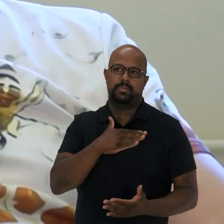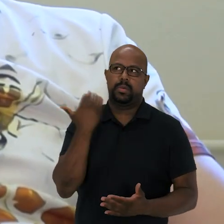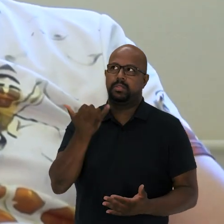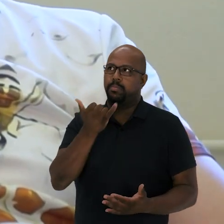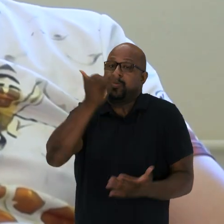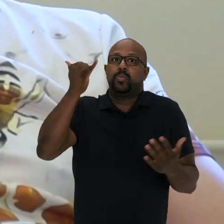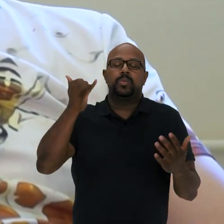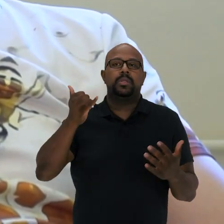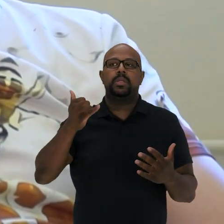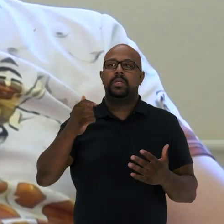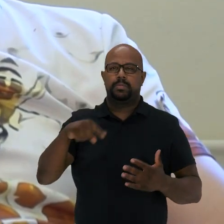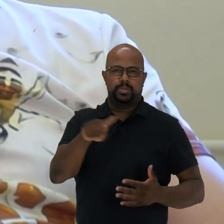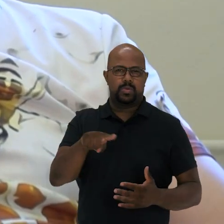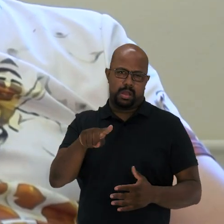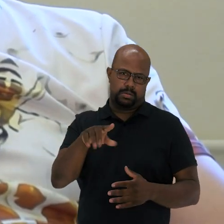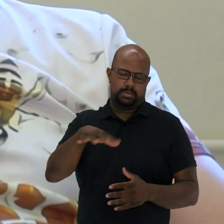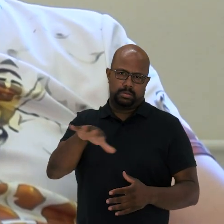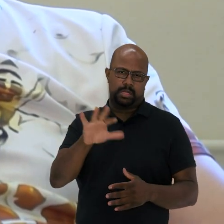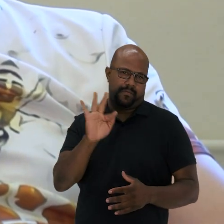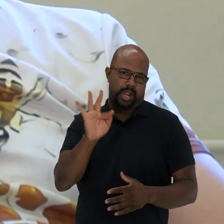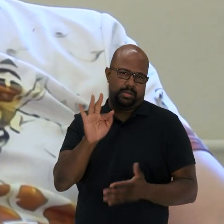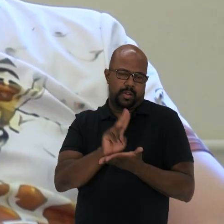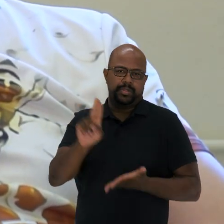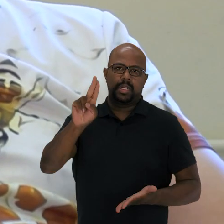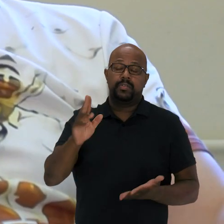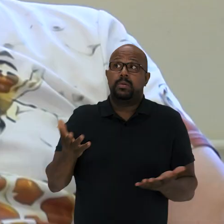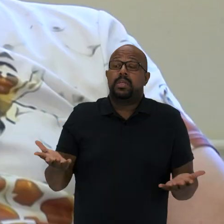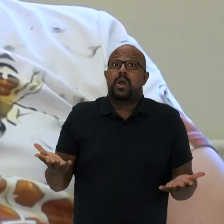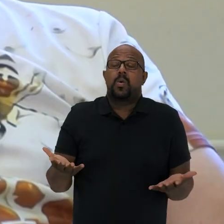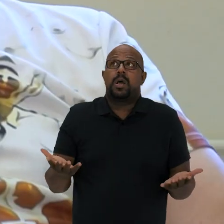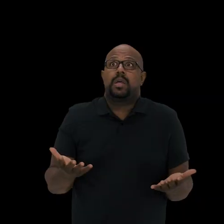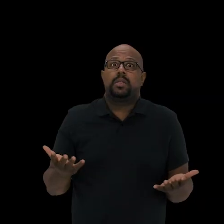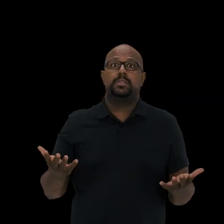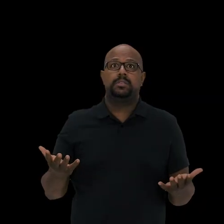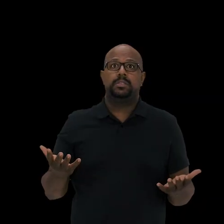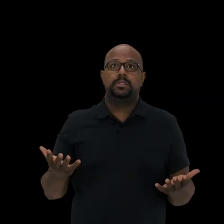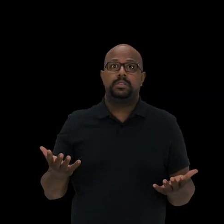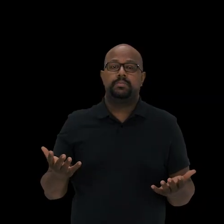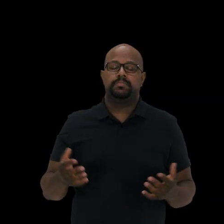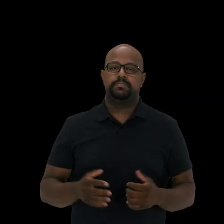morte abrupta, né? E o pessoal na época, a primeira coisa que perguntava era: e agora?